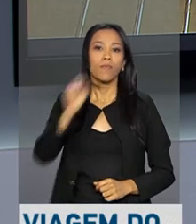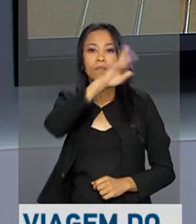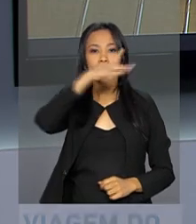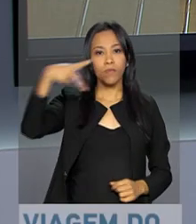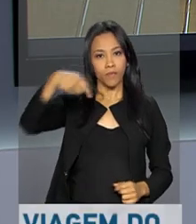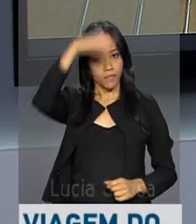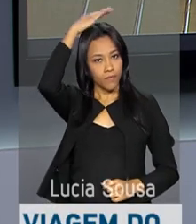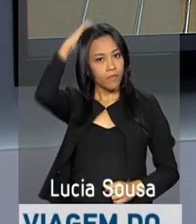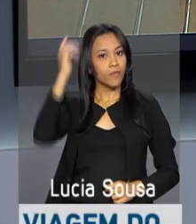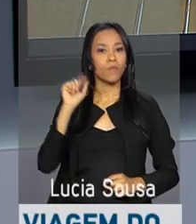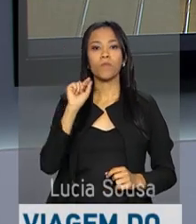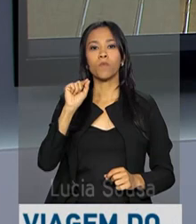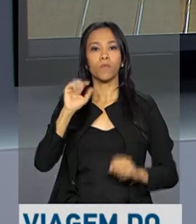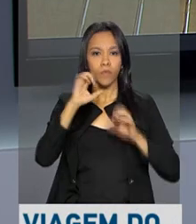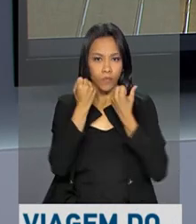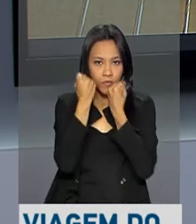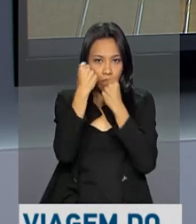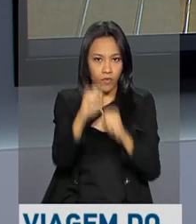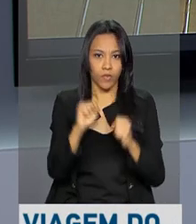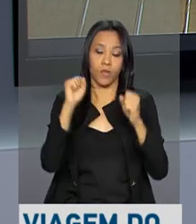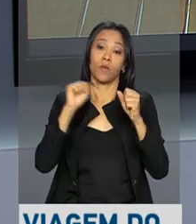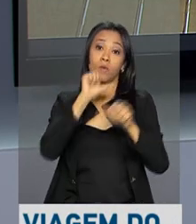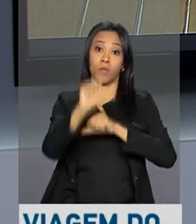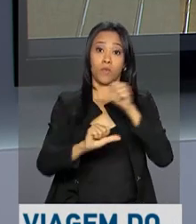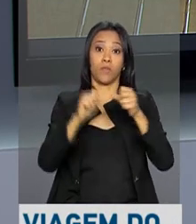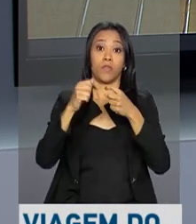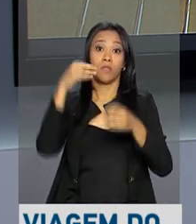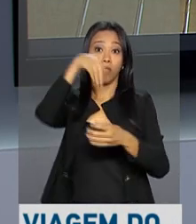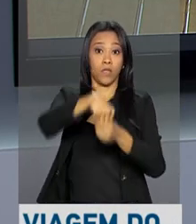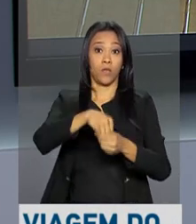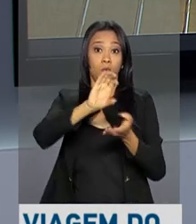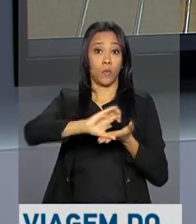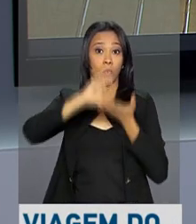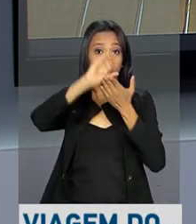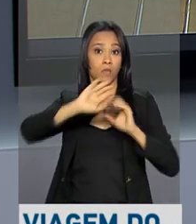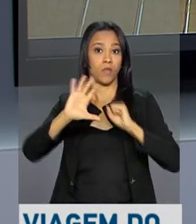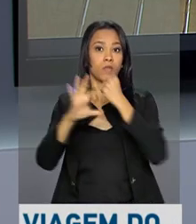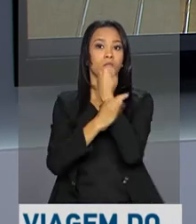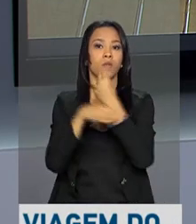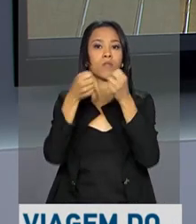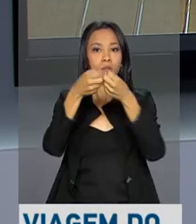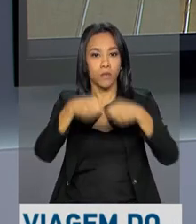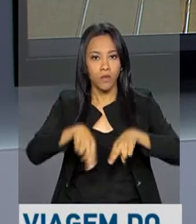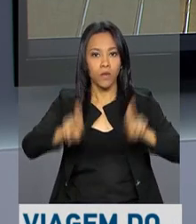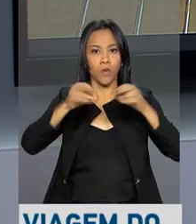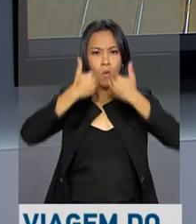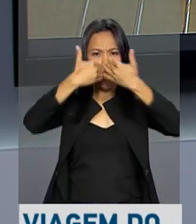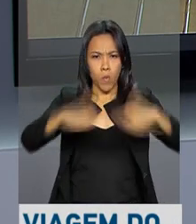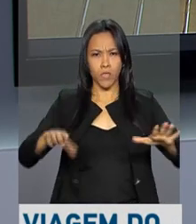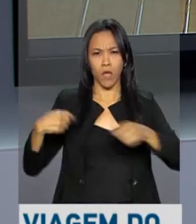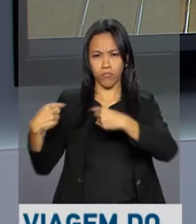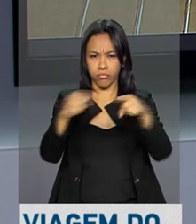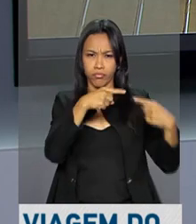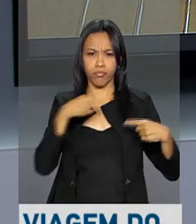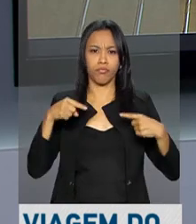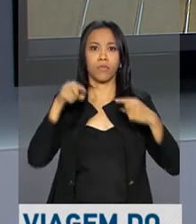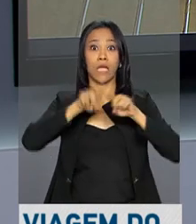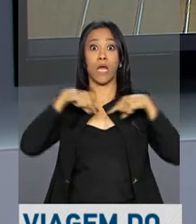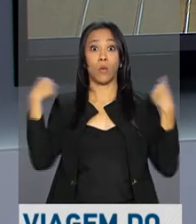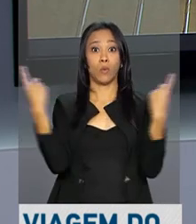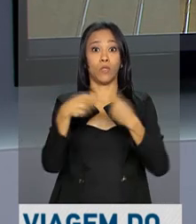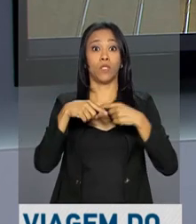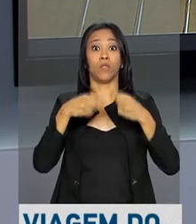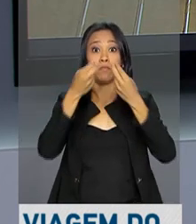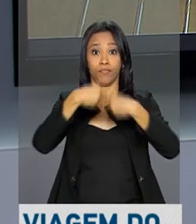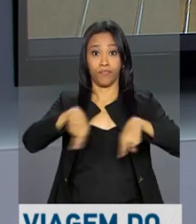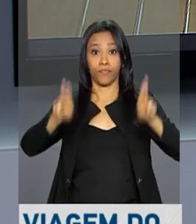presidente Michel Temer defendeu a reforma no Conselho de Segurança da ONU. Ao abrir os debates na Assembleia Geral das Nações